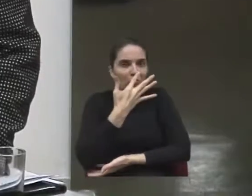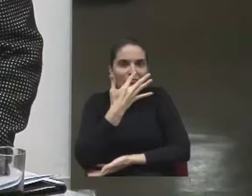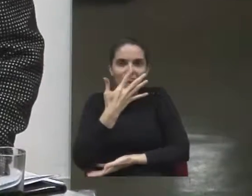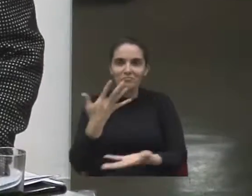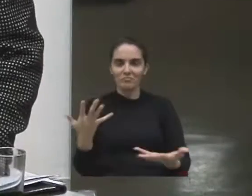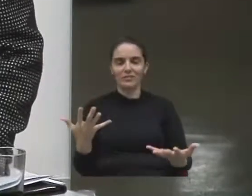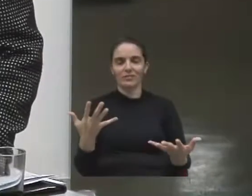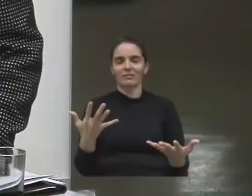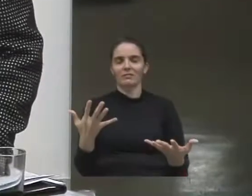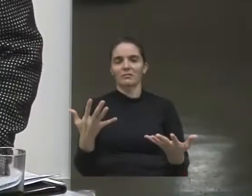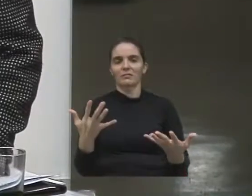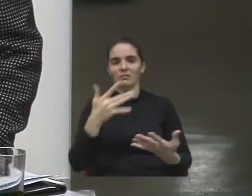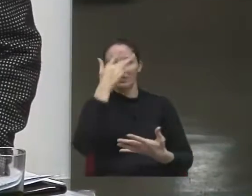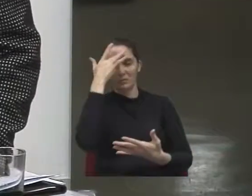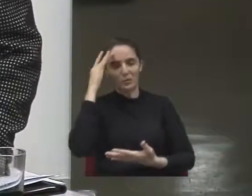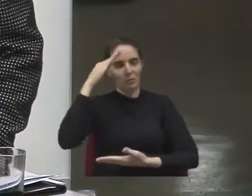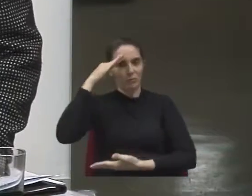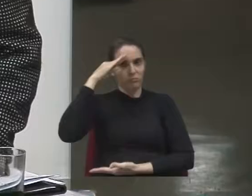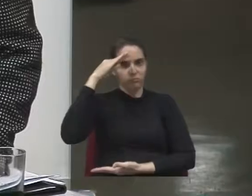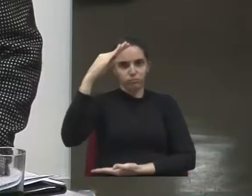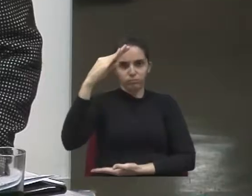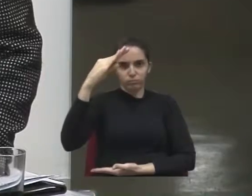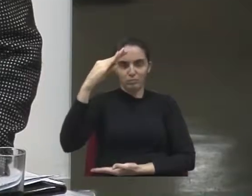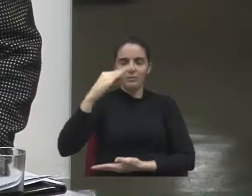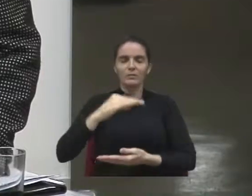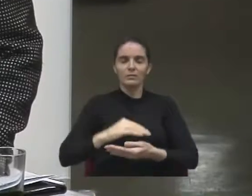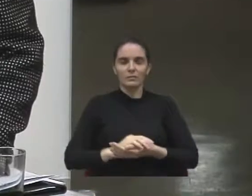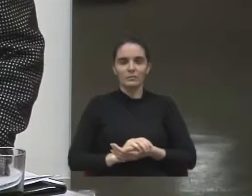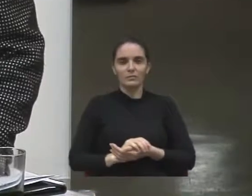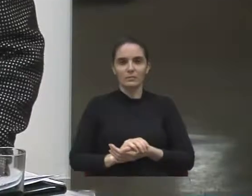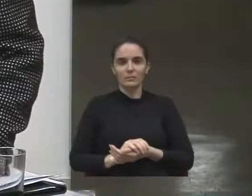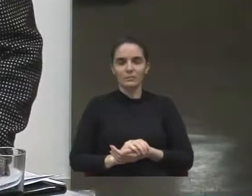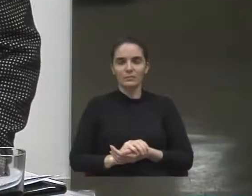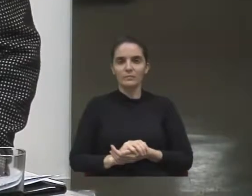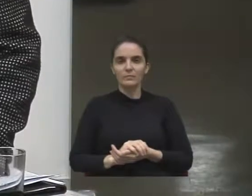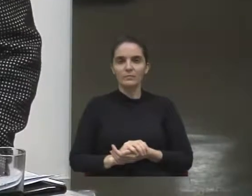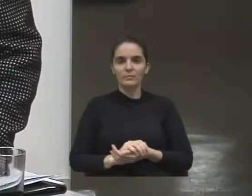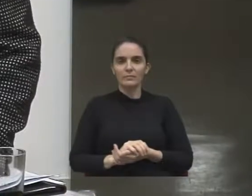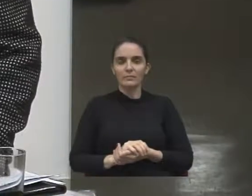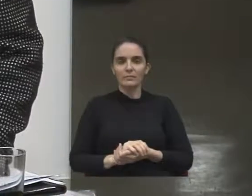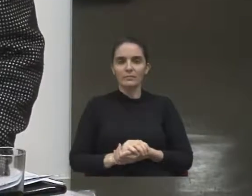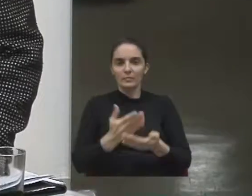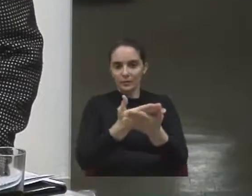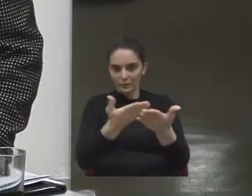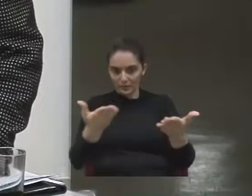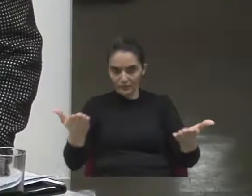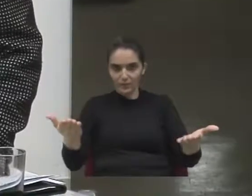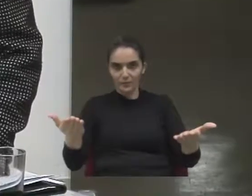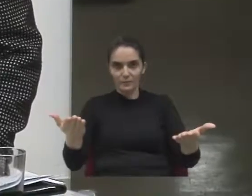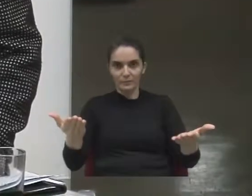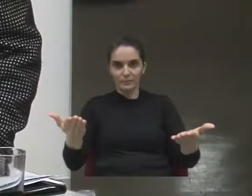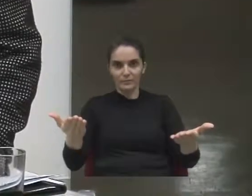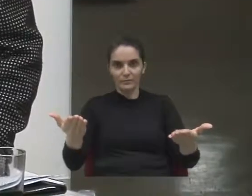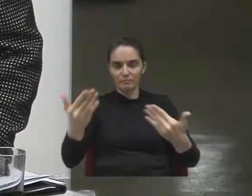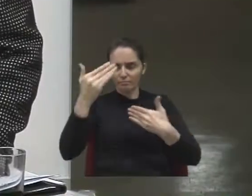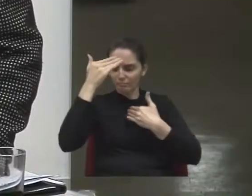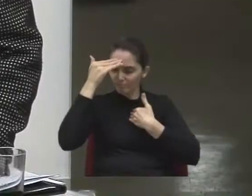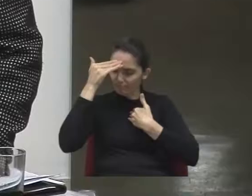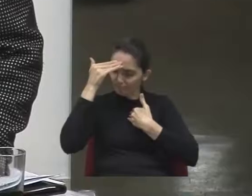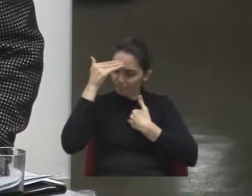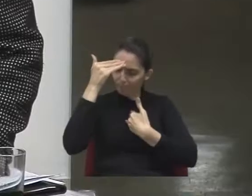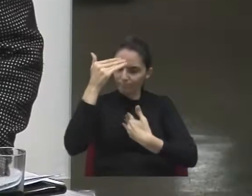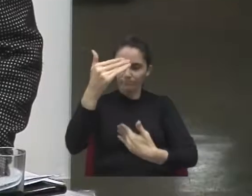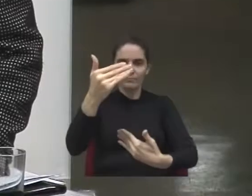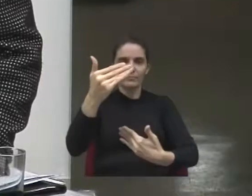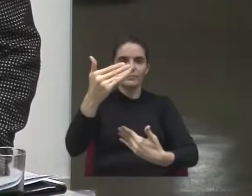fazem e fizeram parte do nosso tiro de guerra. Então, a vocês, o meu agradecimento, e ao